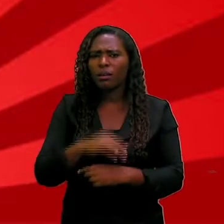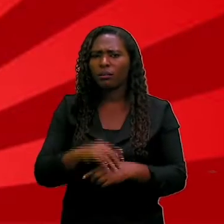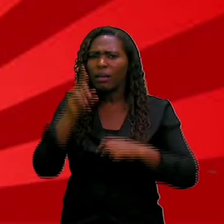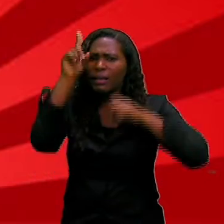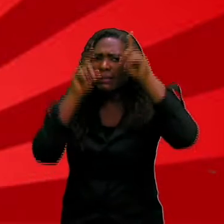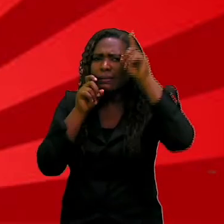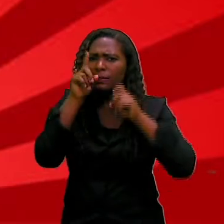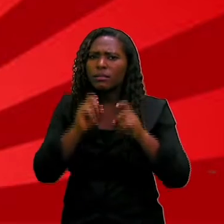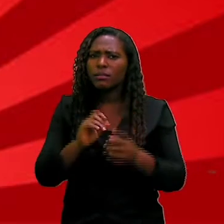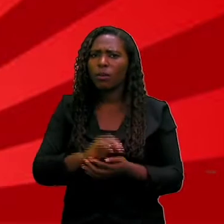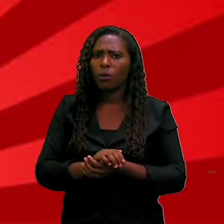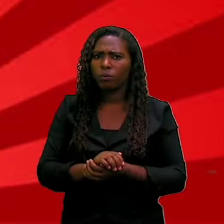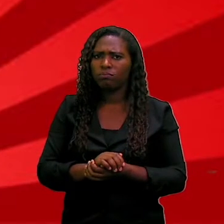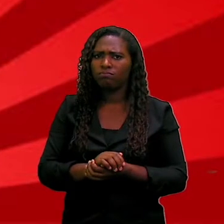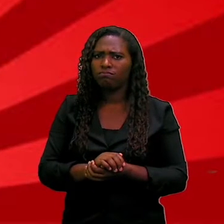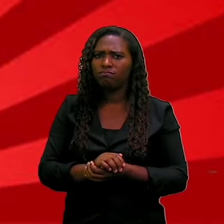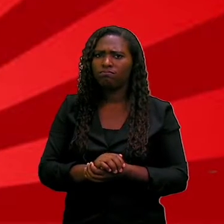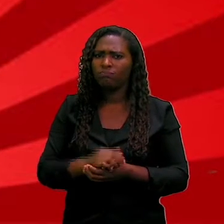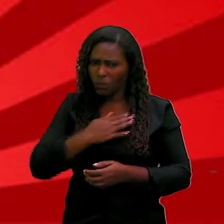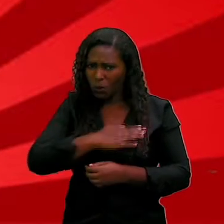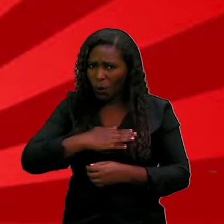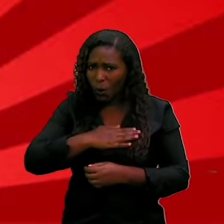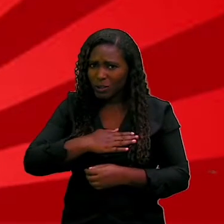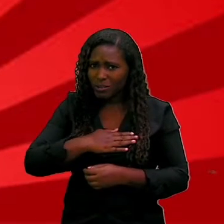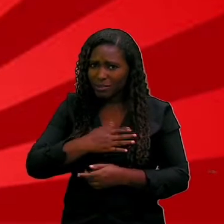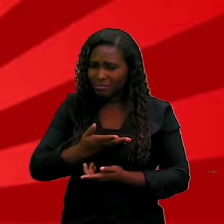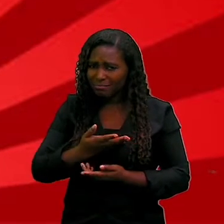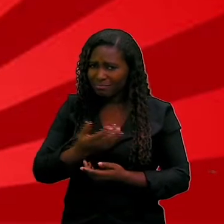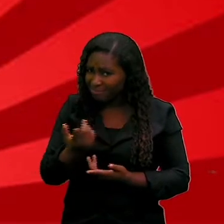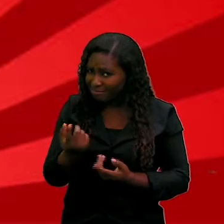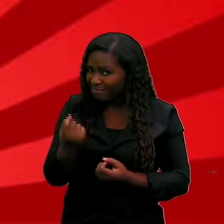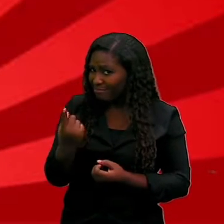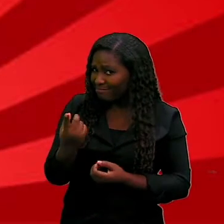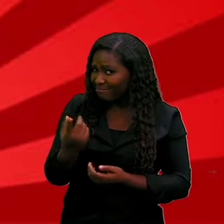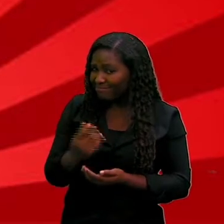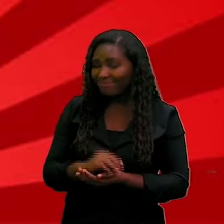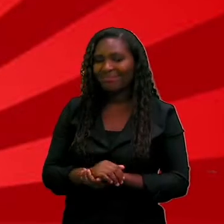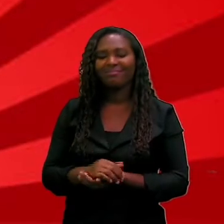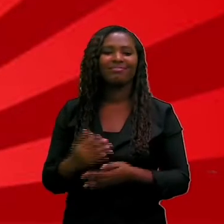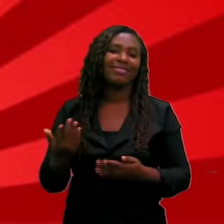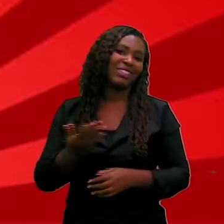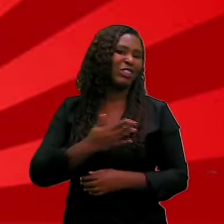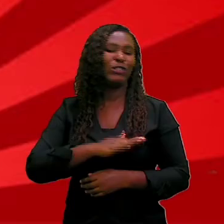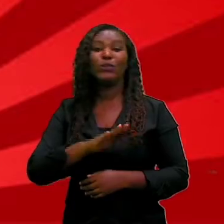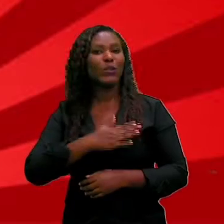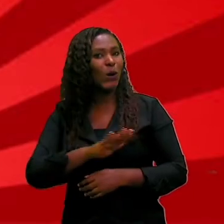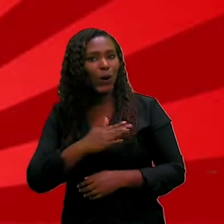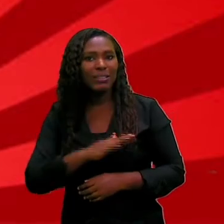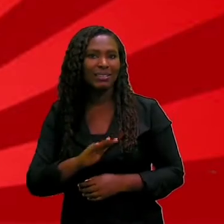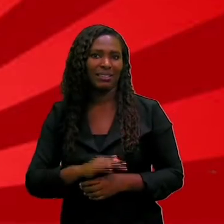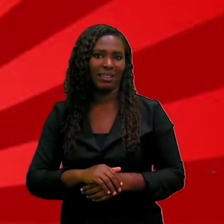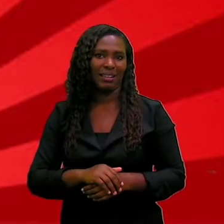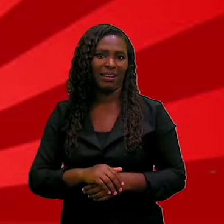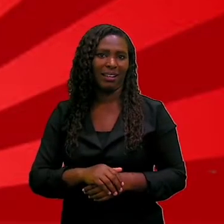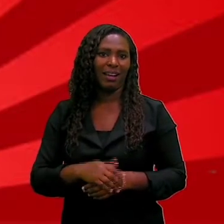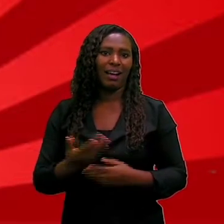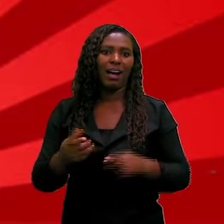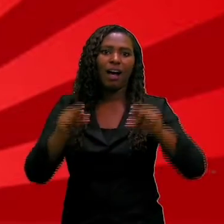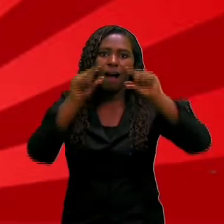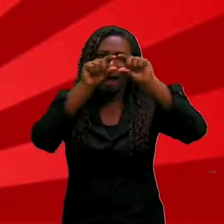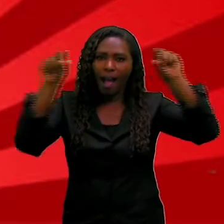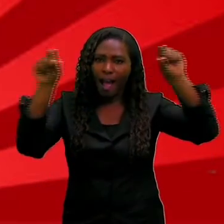gosta mesmo da matemática? Olha lá. Pois é. Não, ela não gosta da matemática. Mas ao invés de